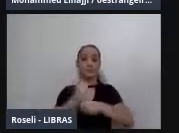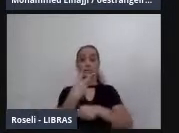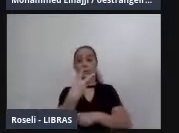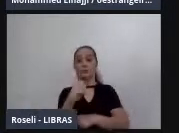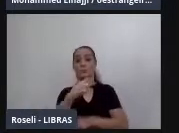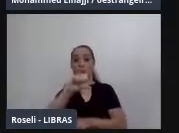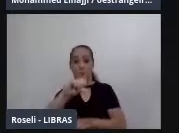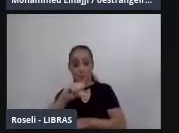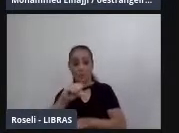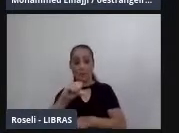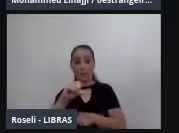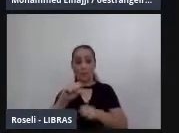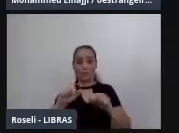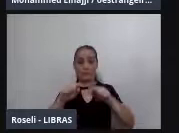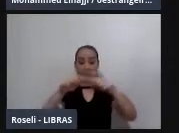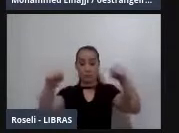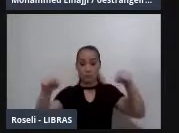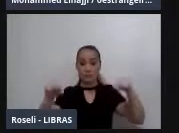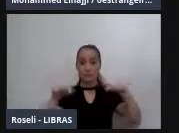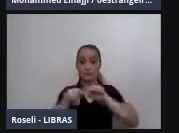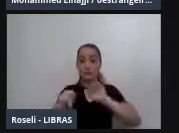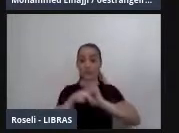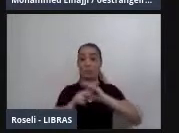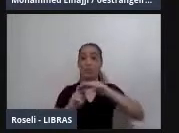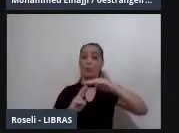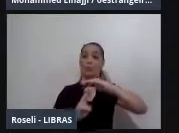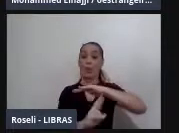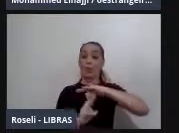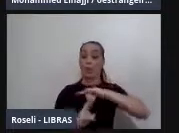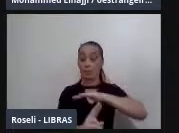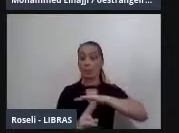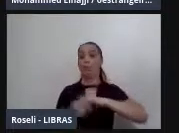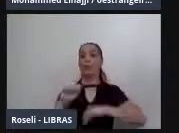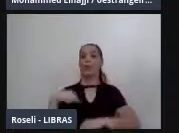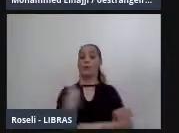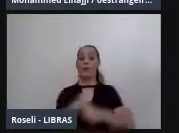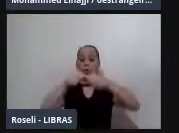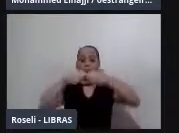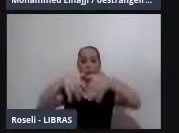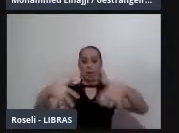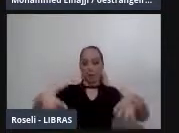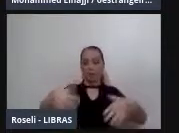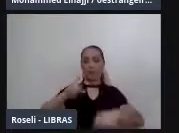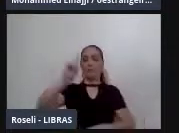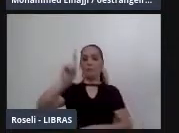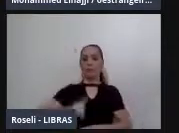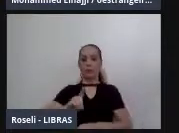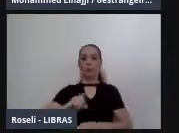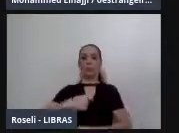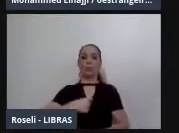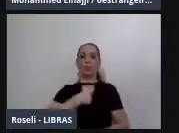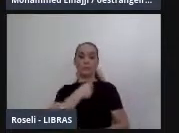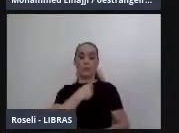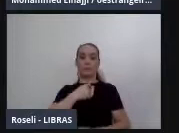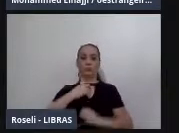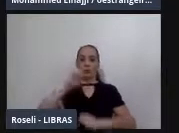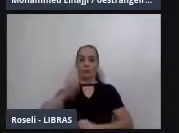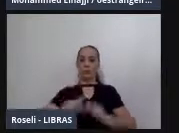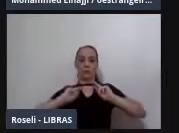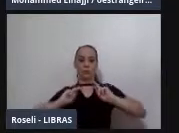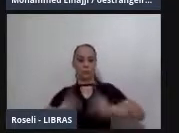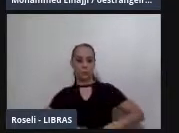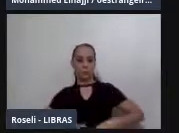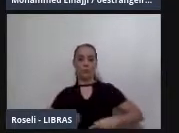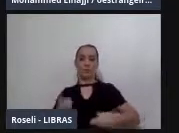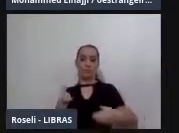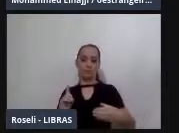reitor. Nós estamos inseridos dentro do organograma da Diretoria Executiva de Direitos Humanos. A Diretoria